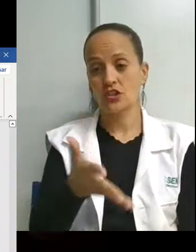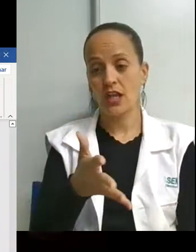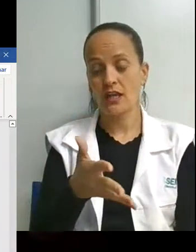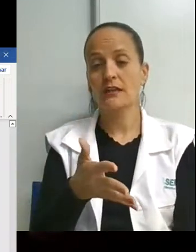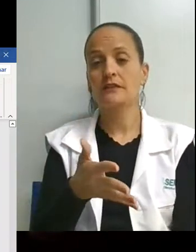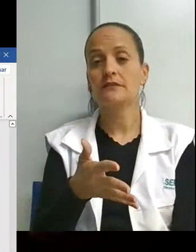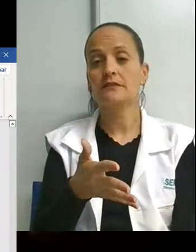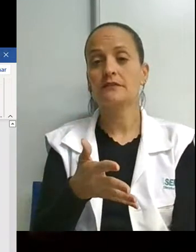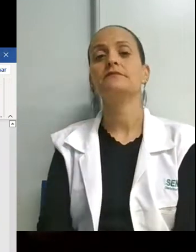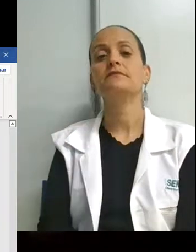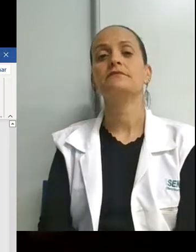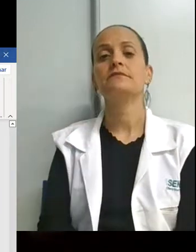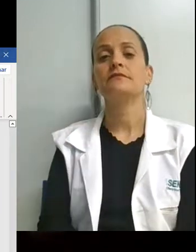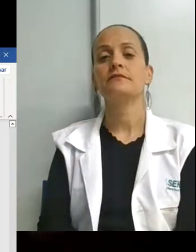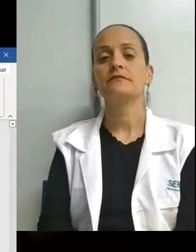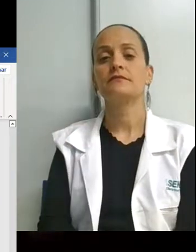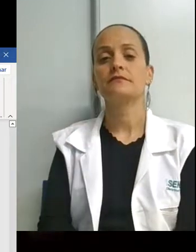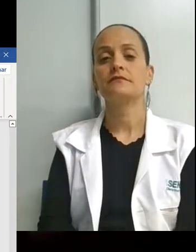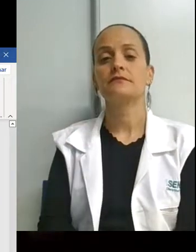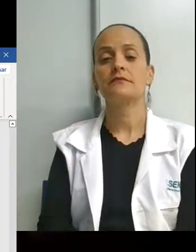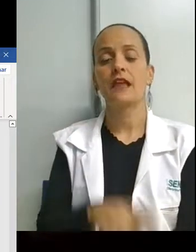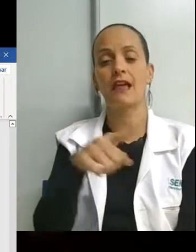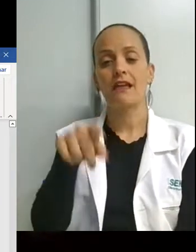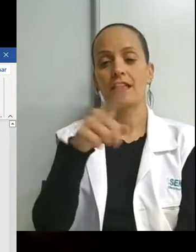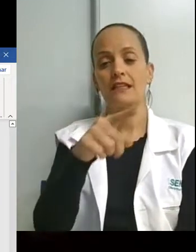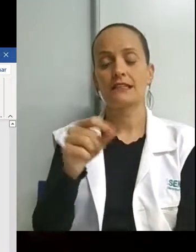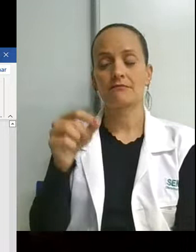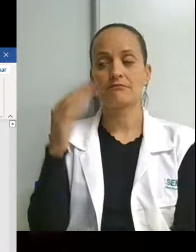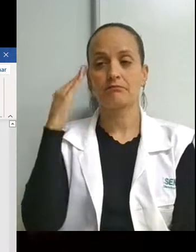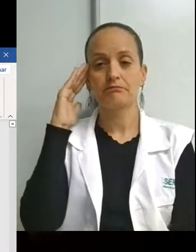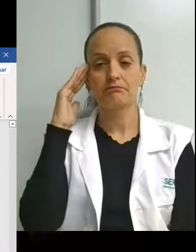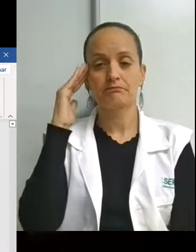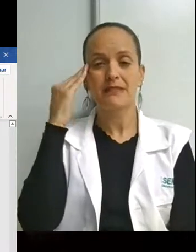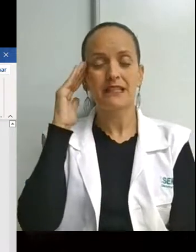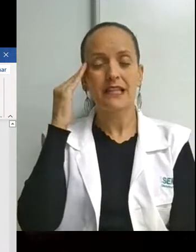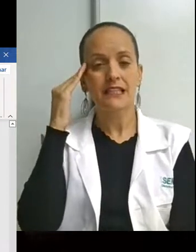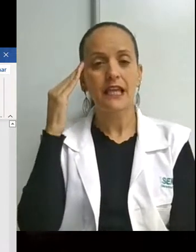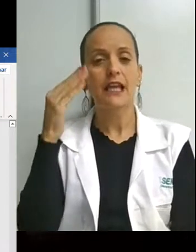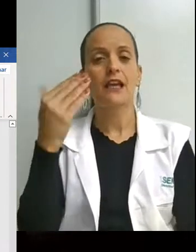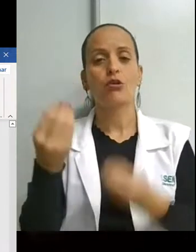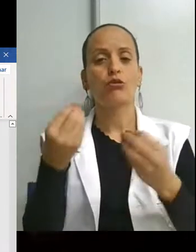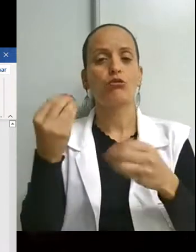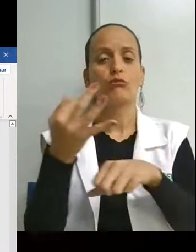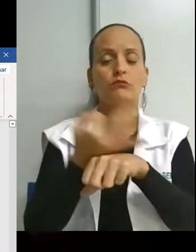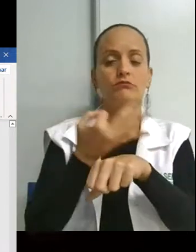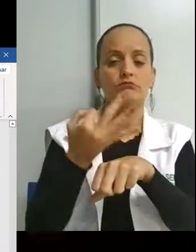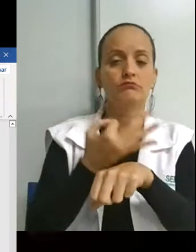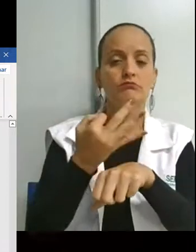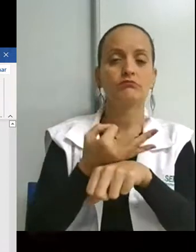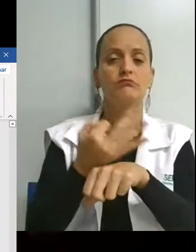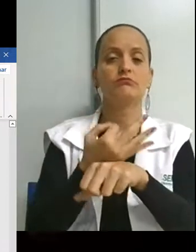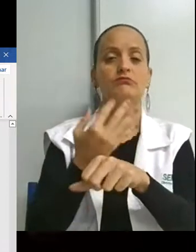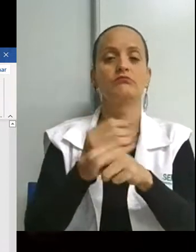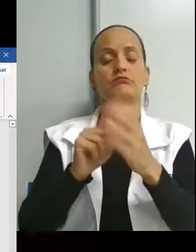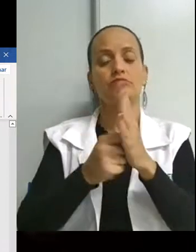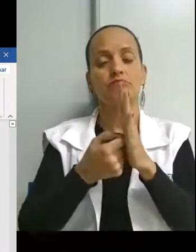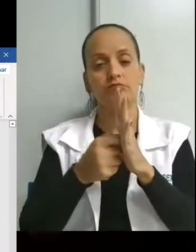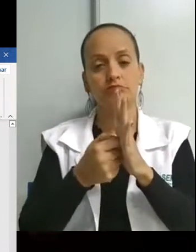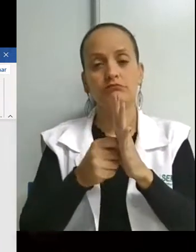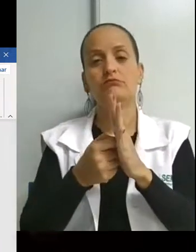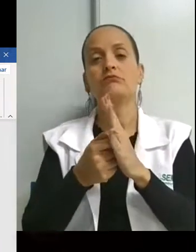ser conectado. Essa aqui, a potência é 1.104 watts, né? E essa aqui, a categoria do multímetro é a categoria